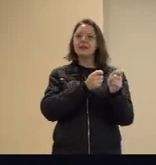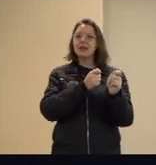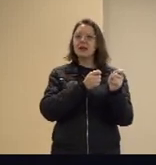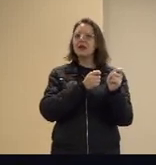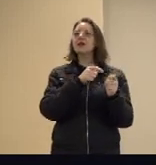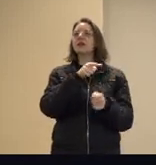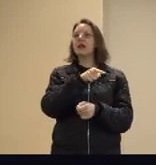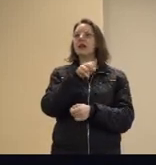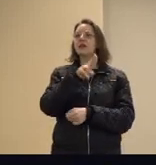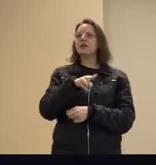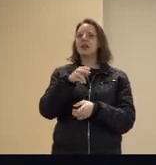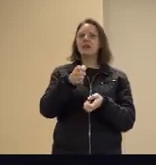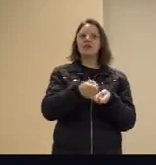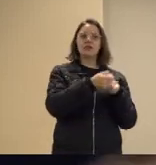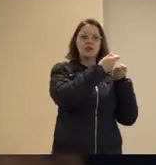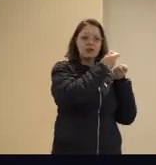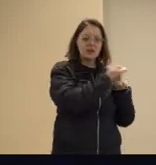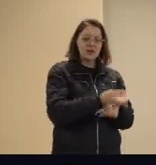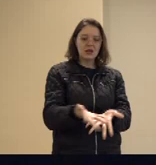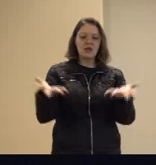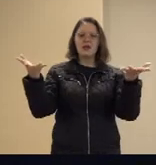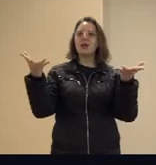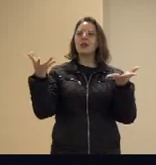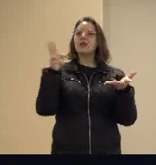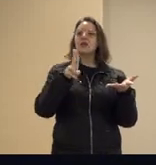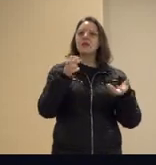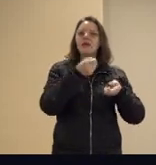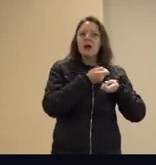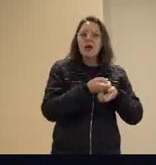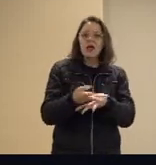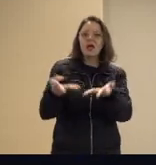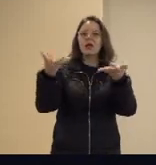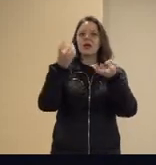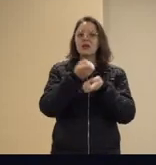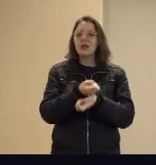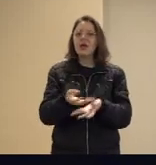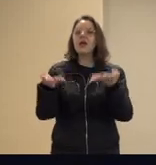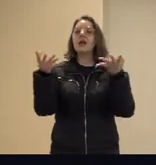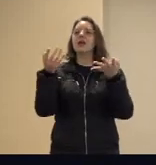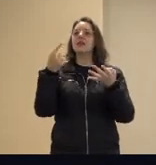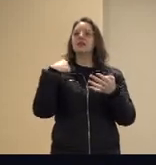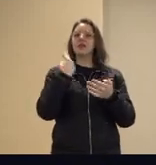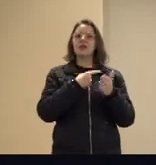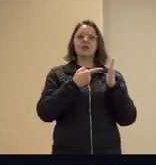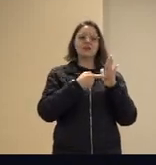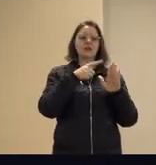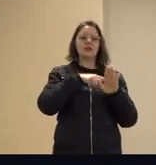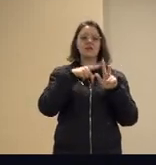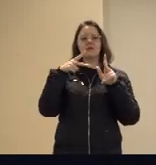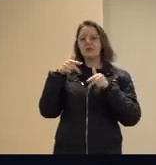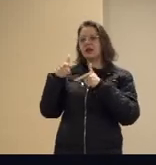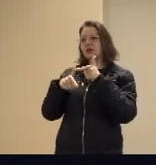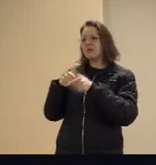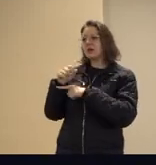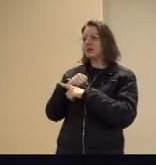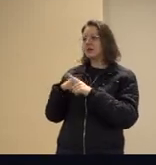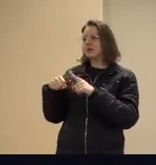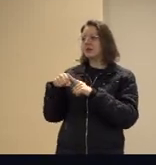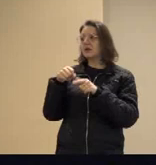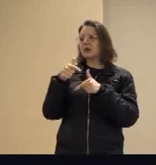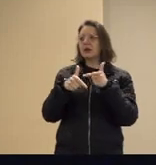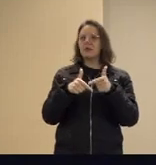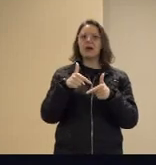usavam muito a rede, então ele sempre utilizava a mesma analogia para nós, nos trabalhos sociais, nos trabalhos